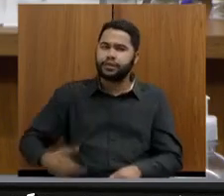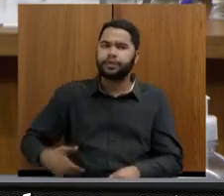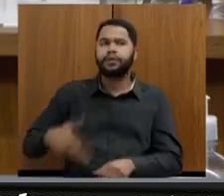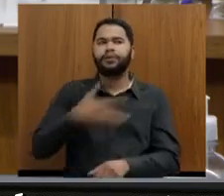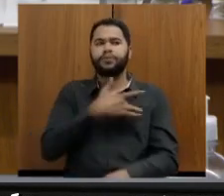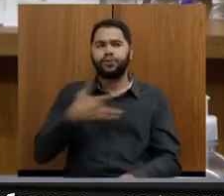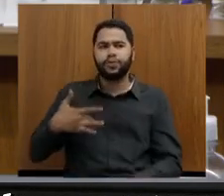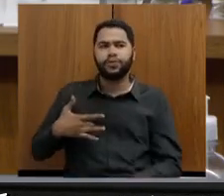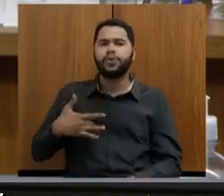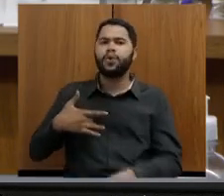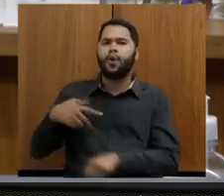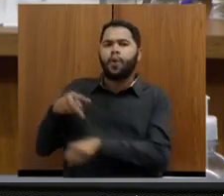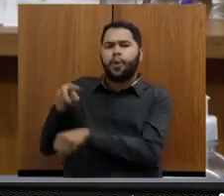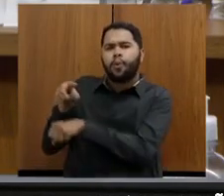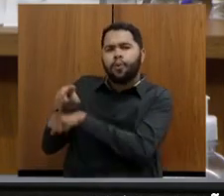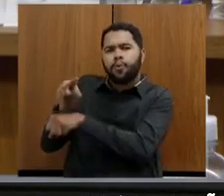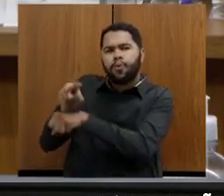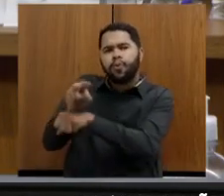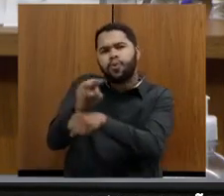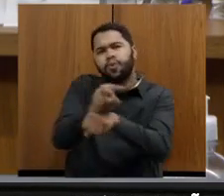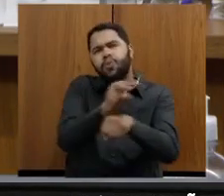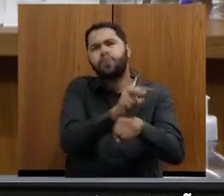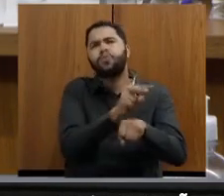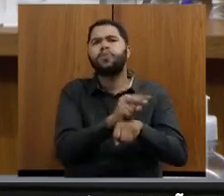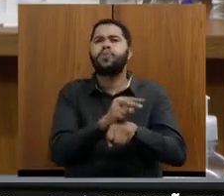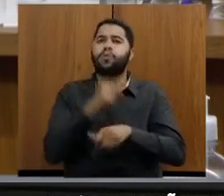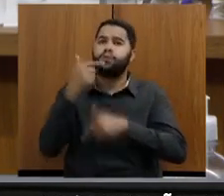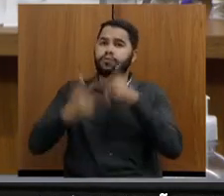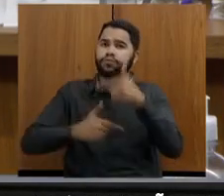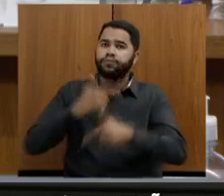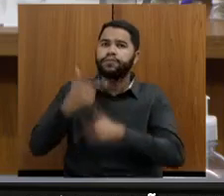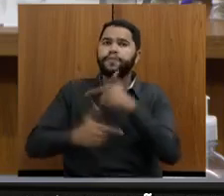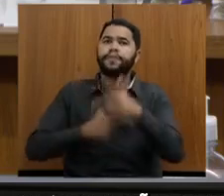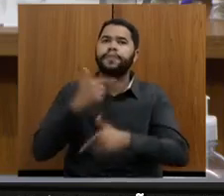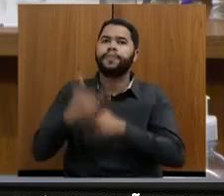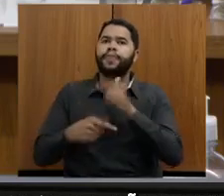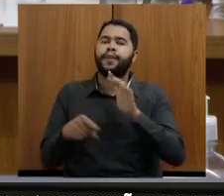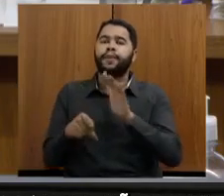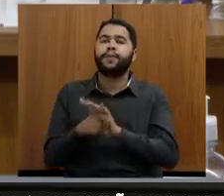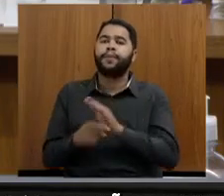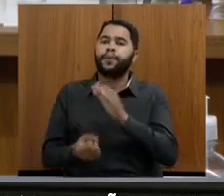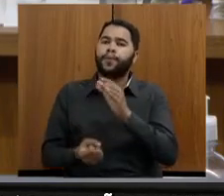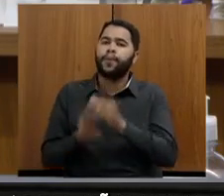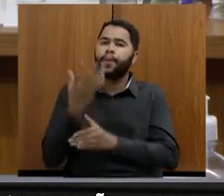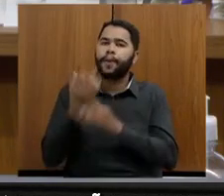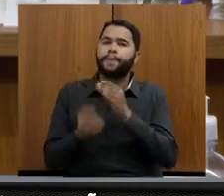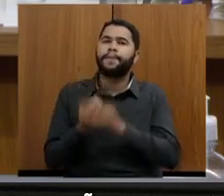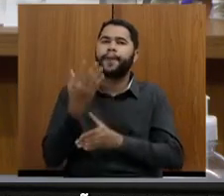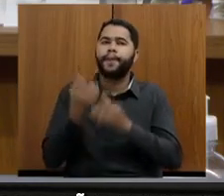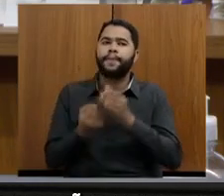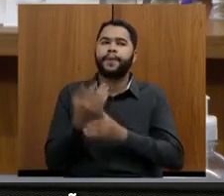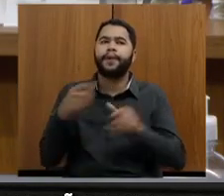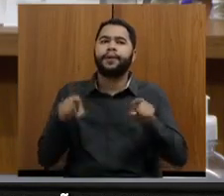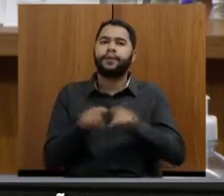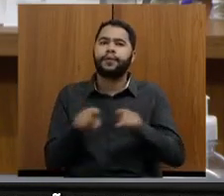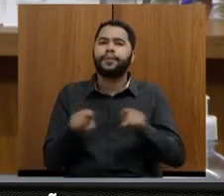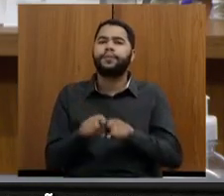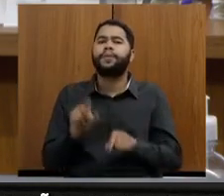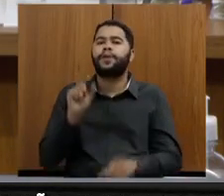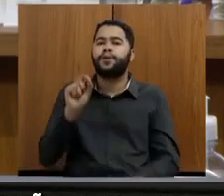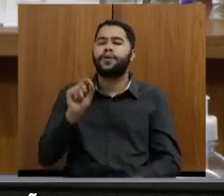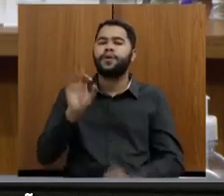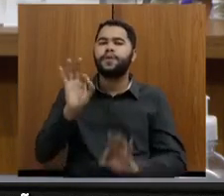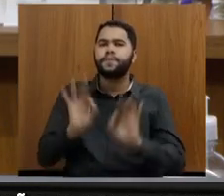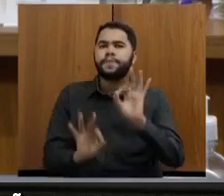atuarão no monitoramento atuaram na confecção de ferro de ferramentas bem como